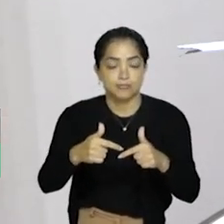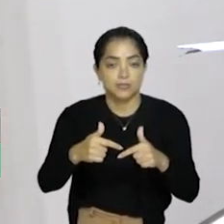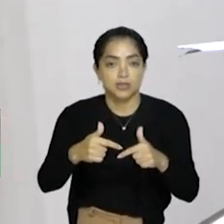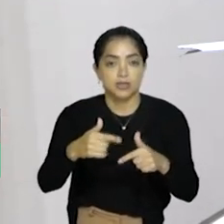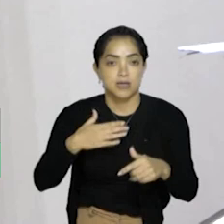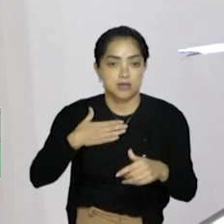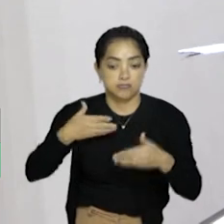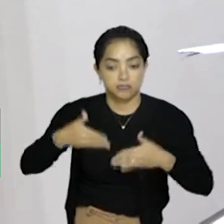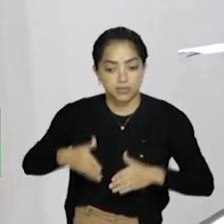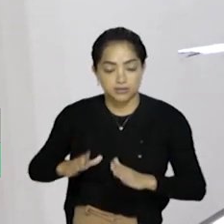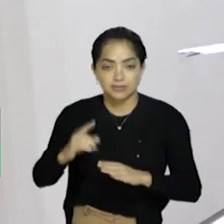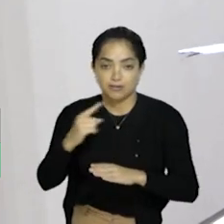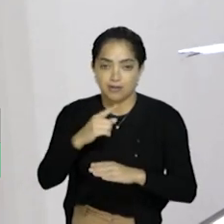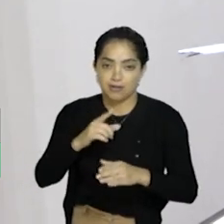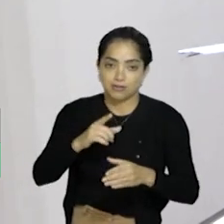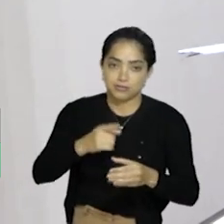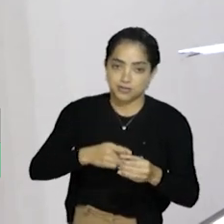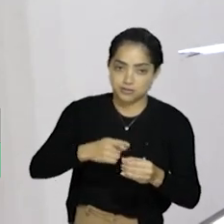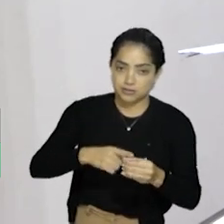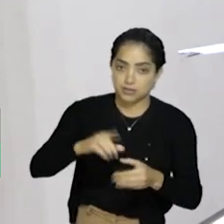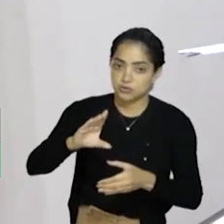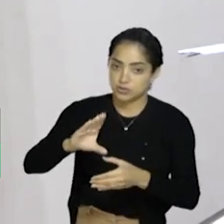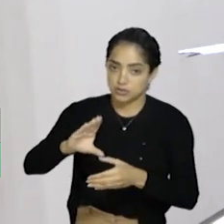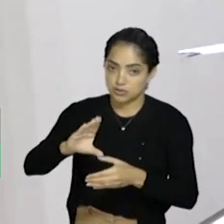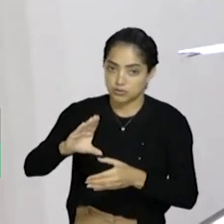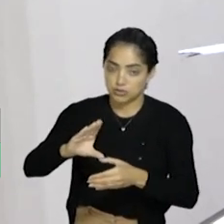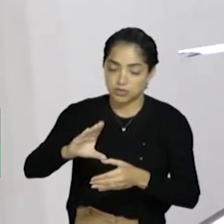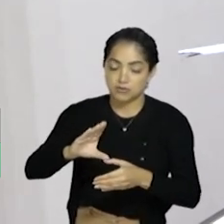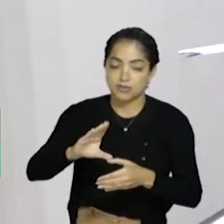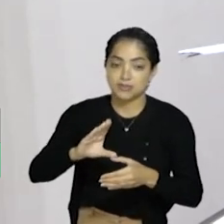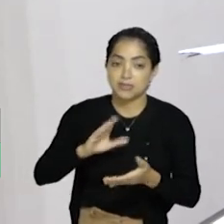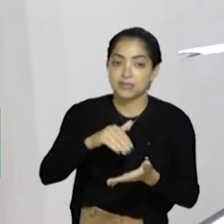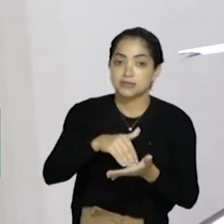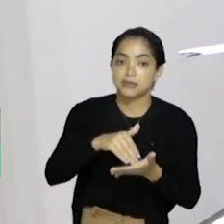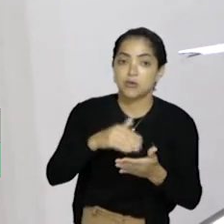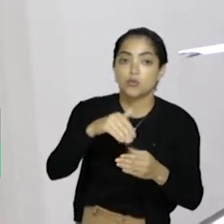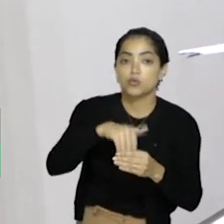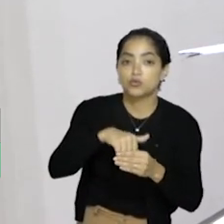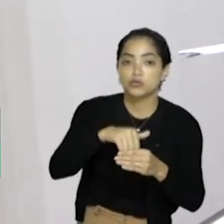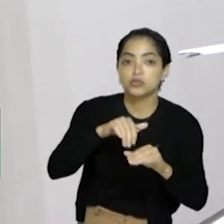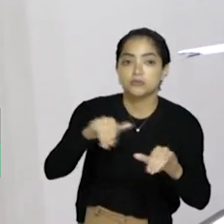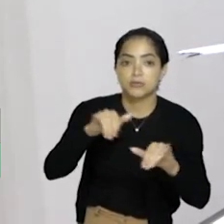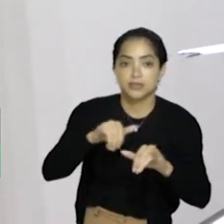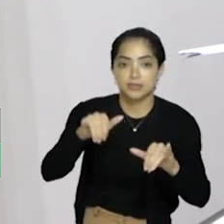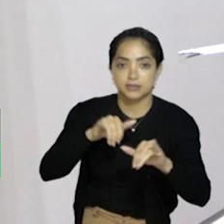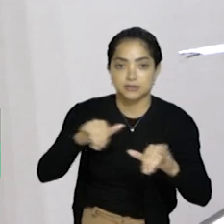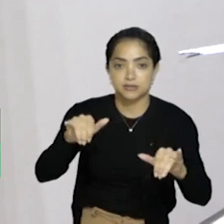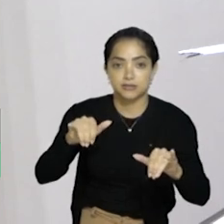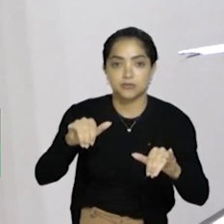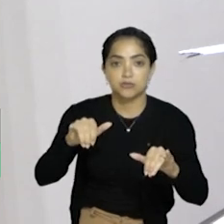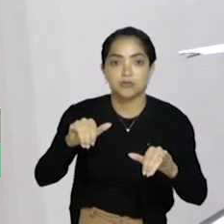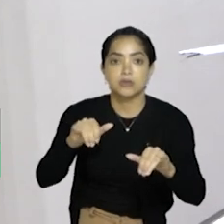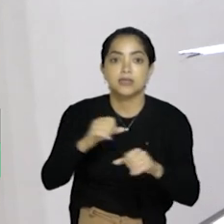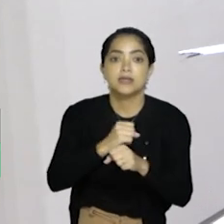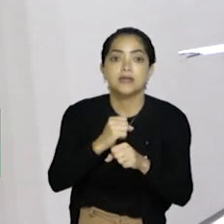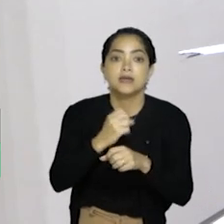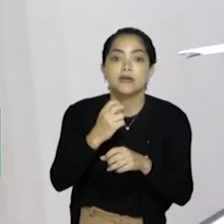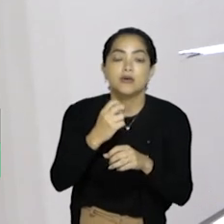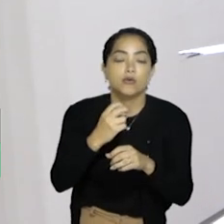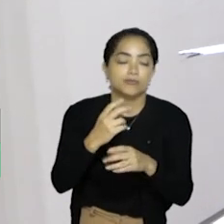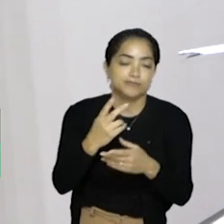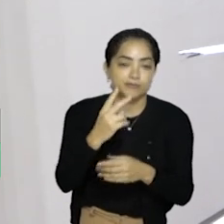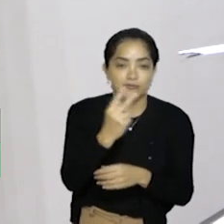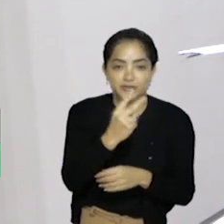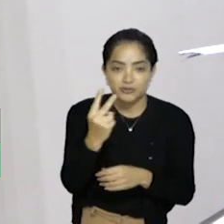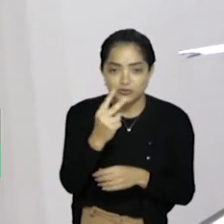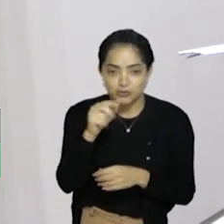em Canoinhas nessa última eleição aí alegria fazer 22 mil votos na